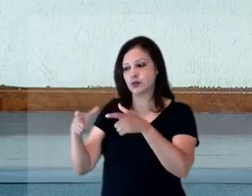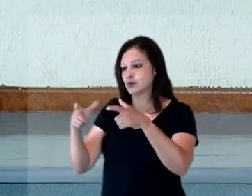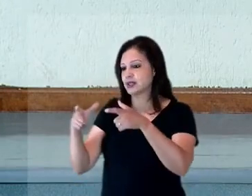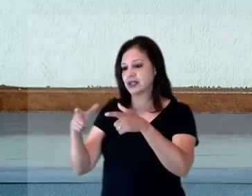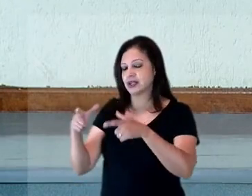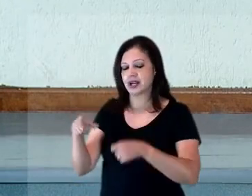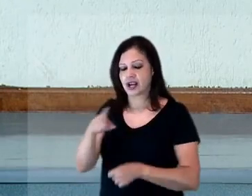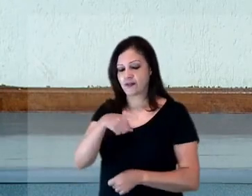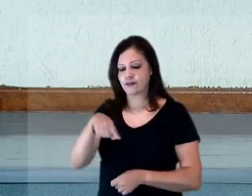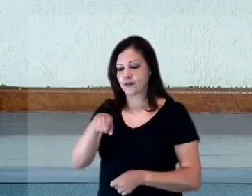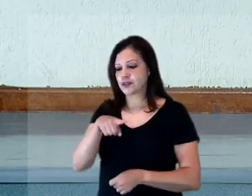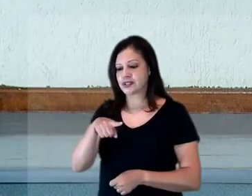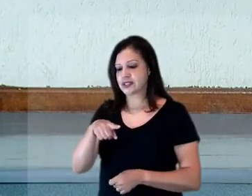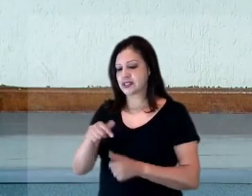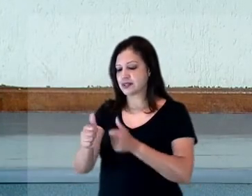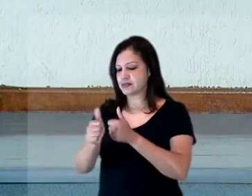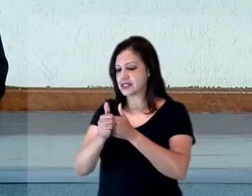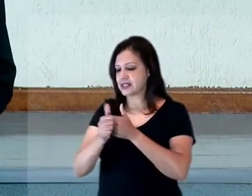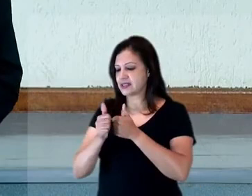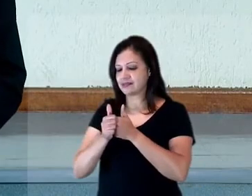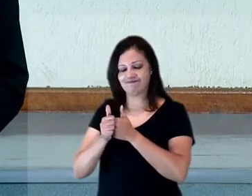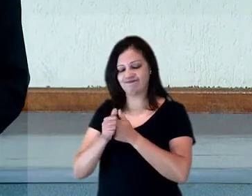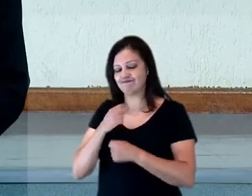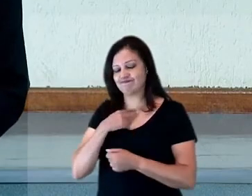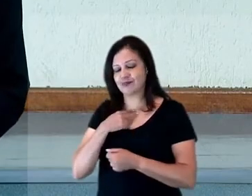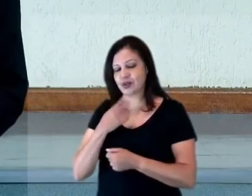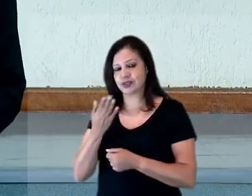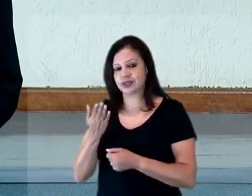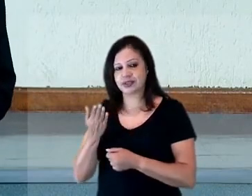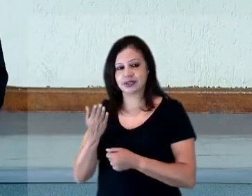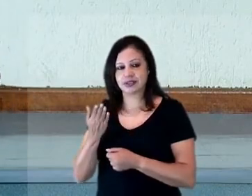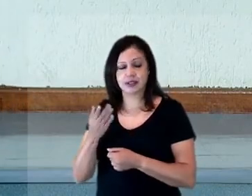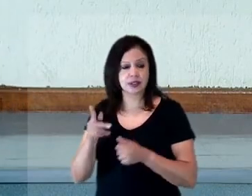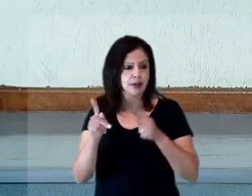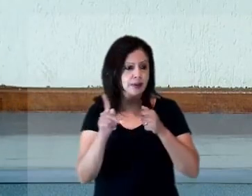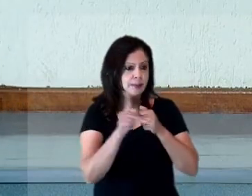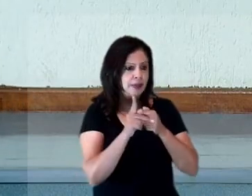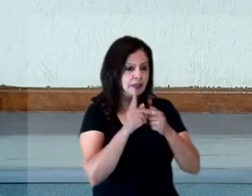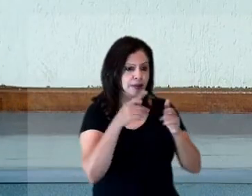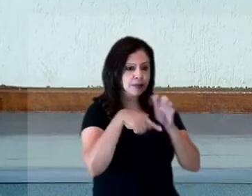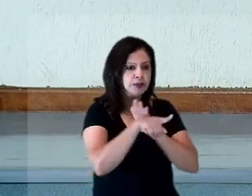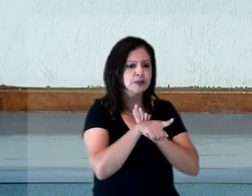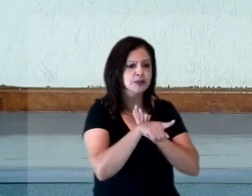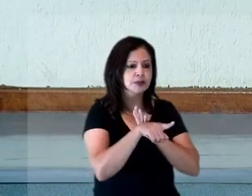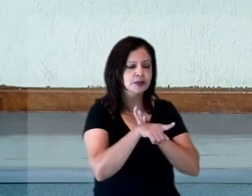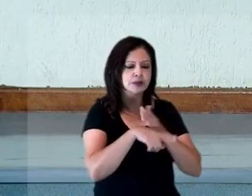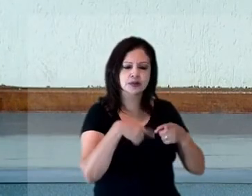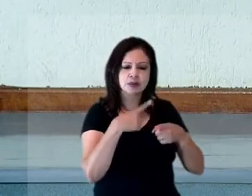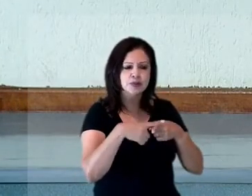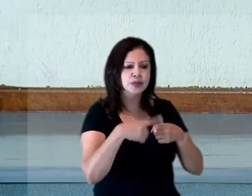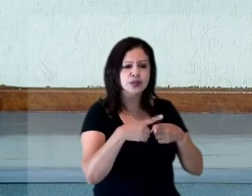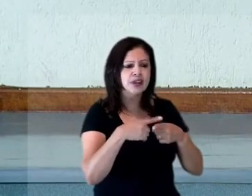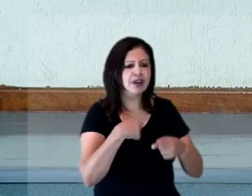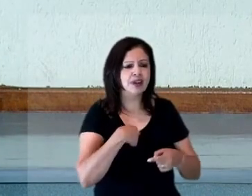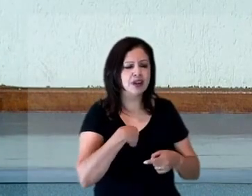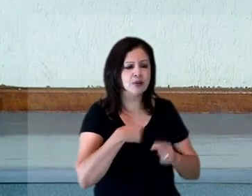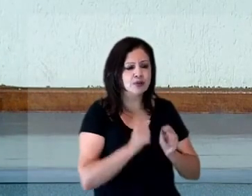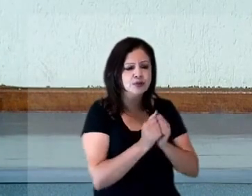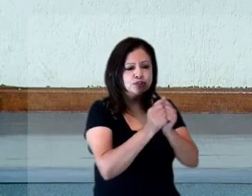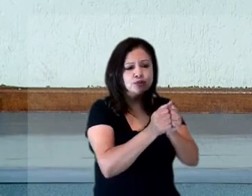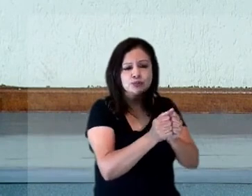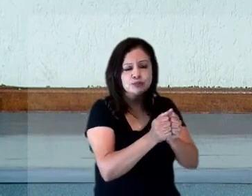agora, mas me seguirão mais tarde. Pedro perguntou: Senhor, por que não posso seguir-te